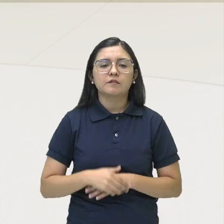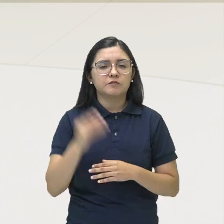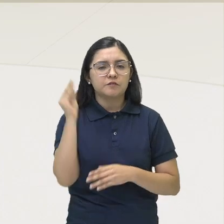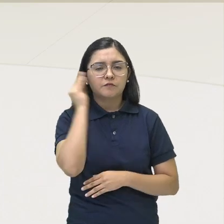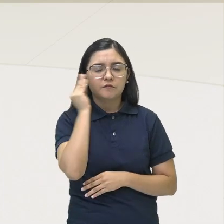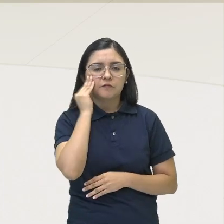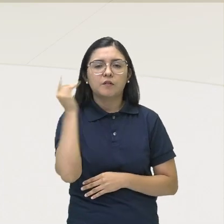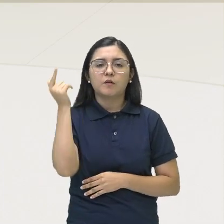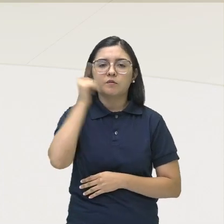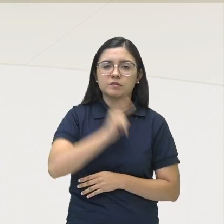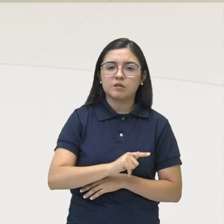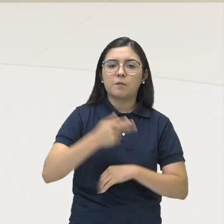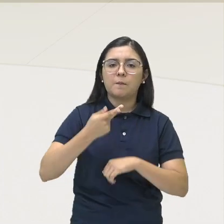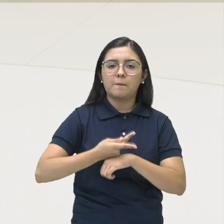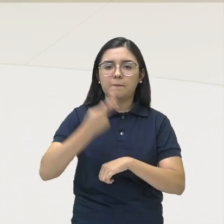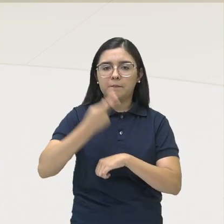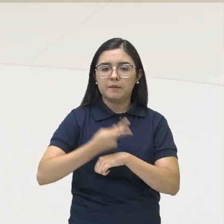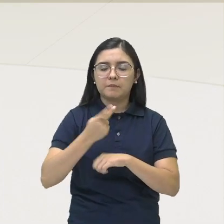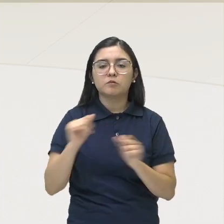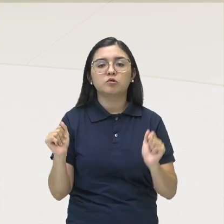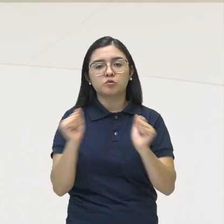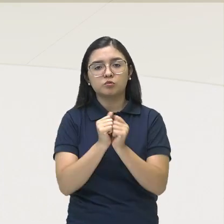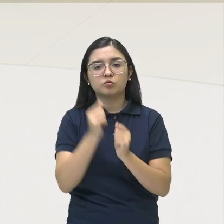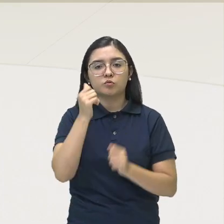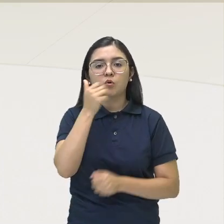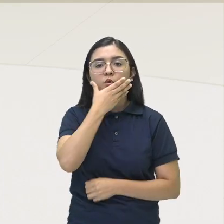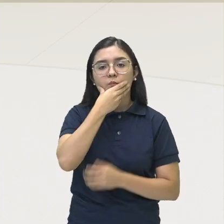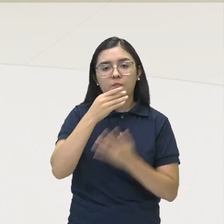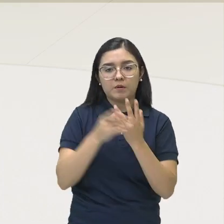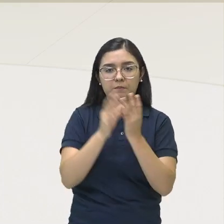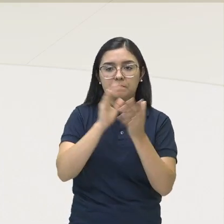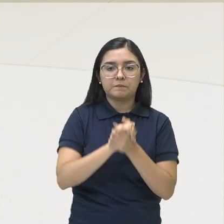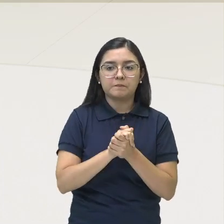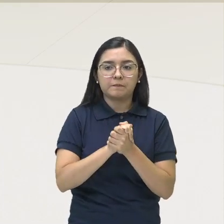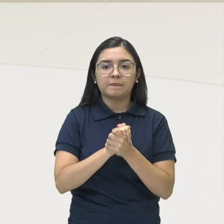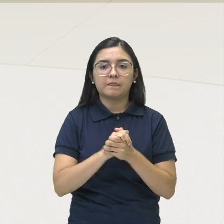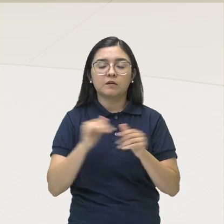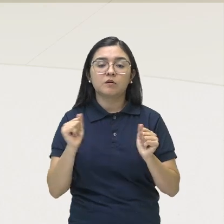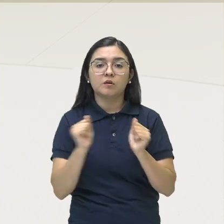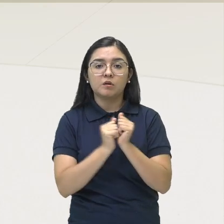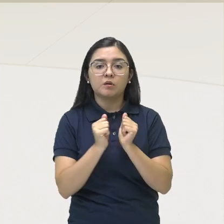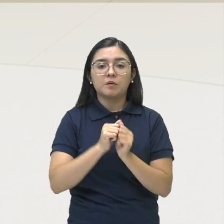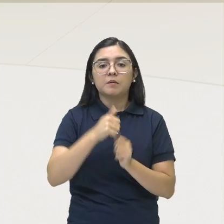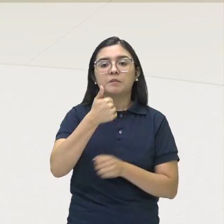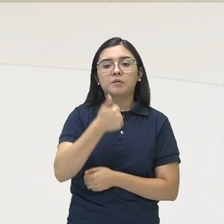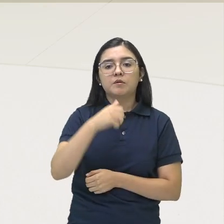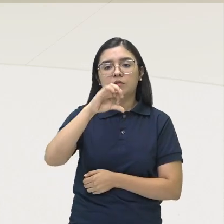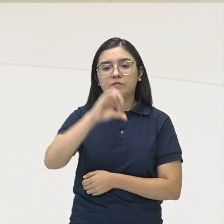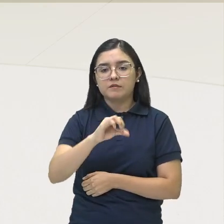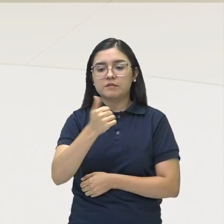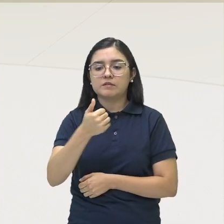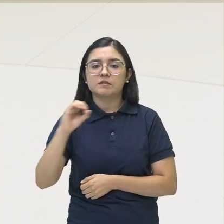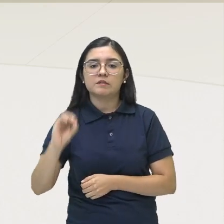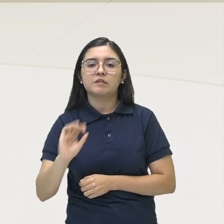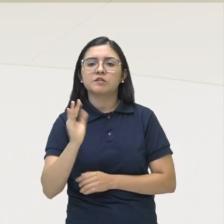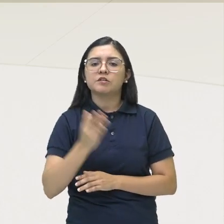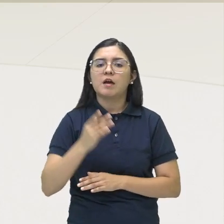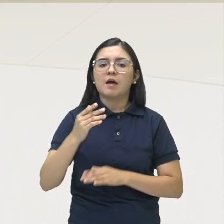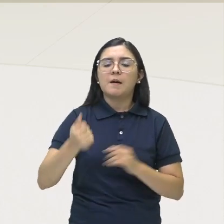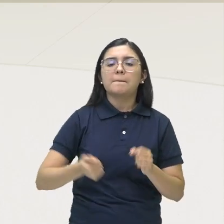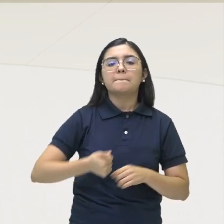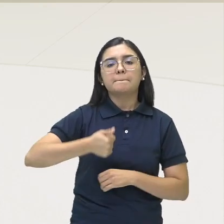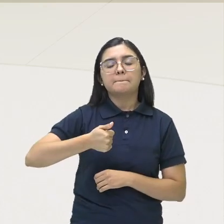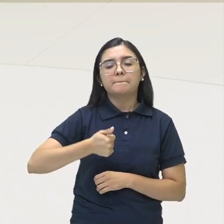primeiro prêmio Nobel, junto com o marido. E aí, em 1910, como ela já era, né, a professora titular